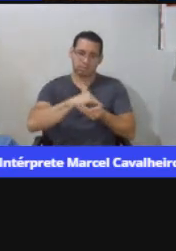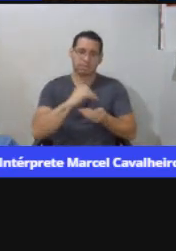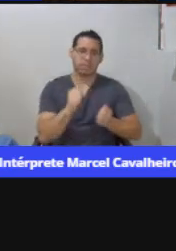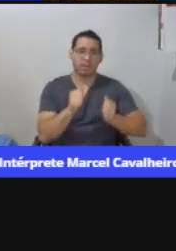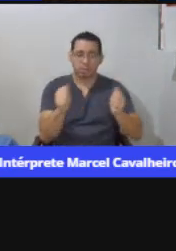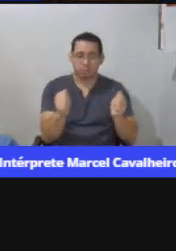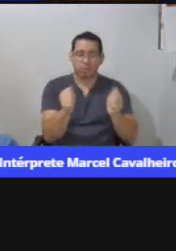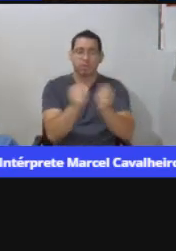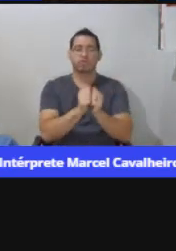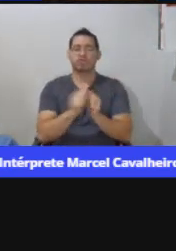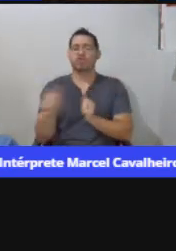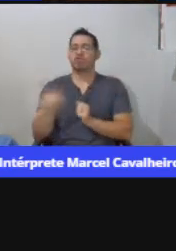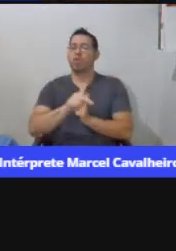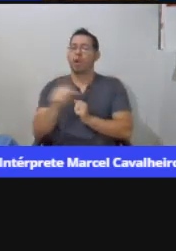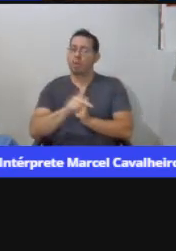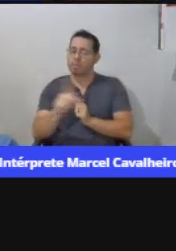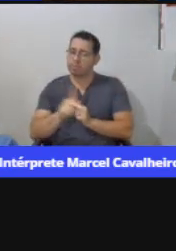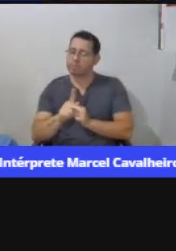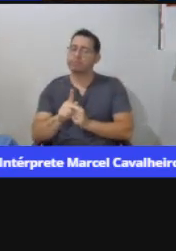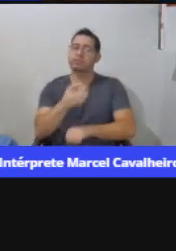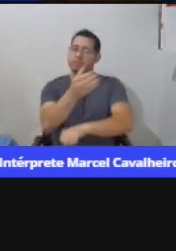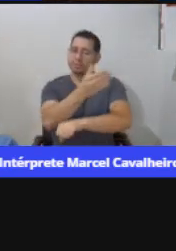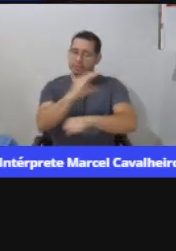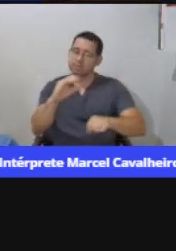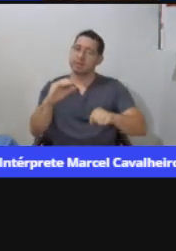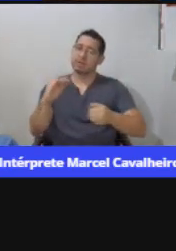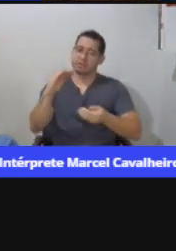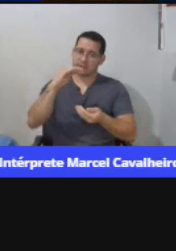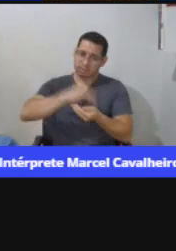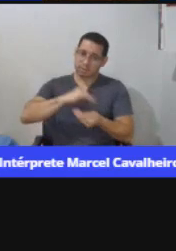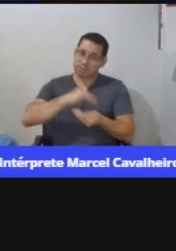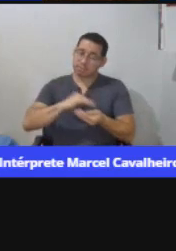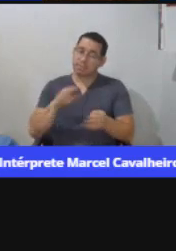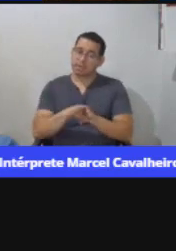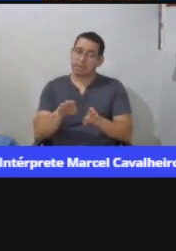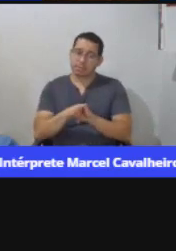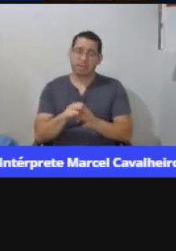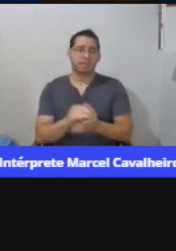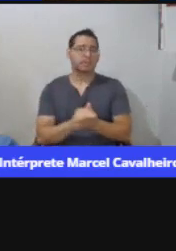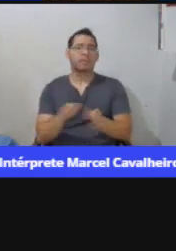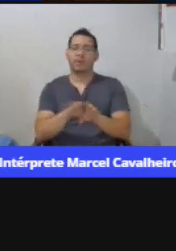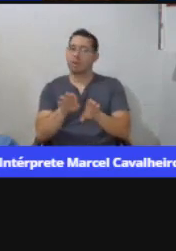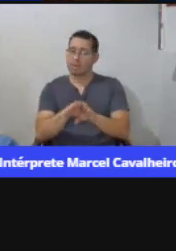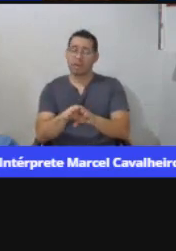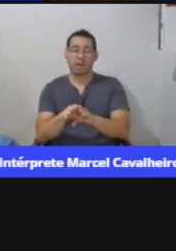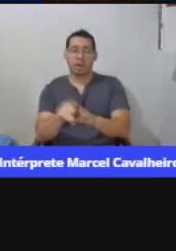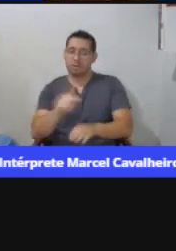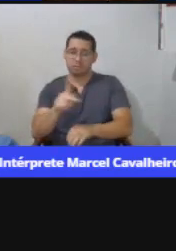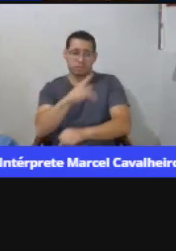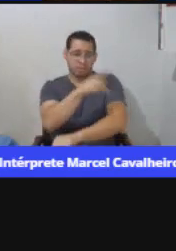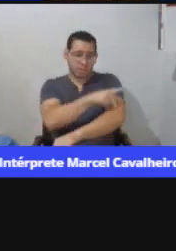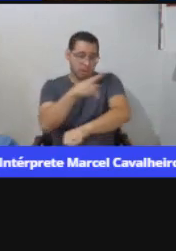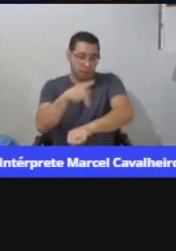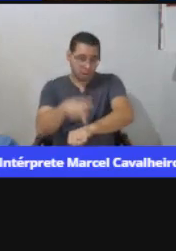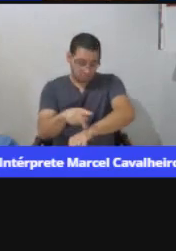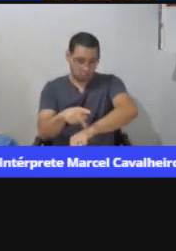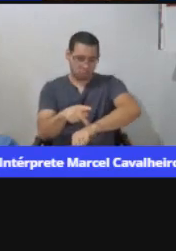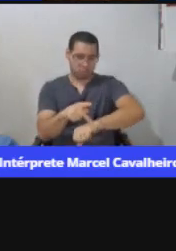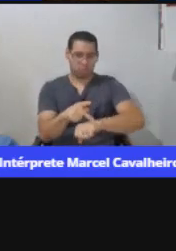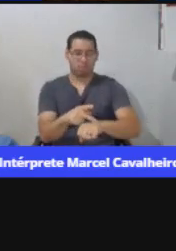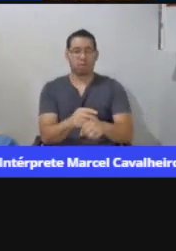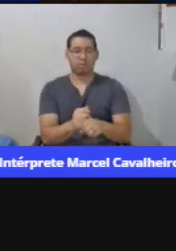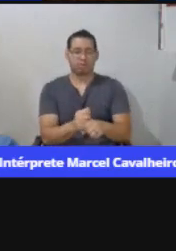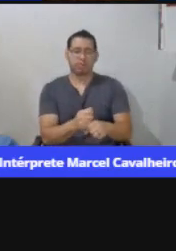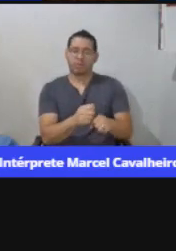dos professores de ciências da REME, tanto os pedagogos que ministram ciências para os anos